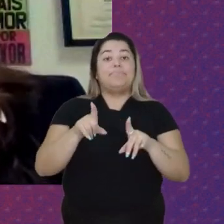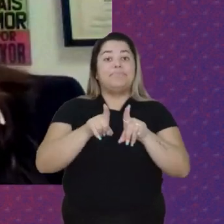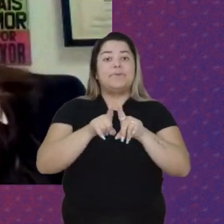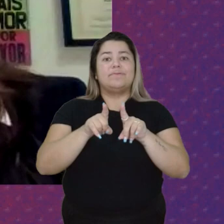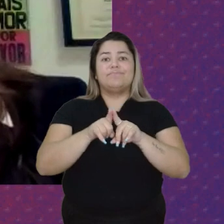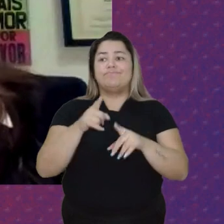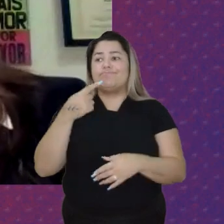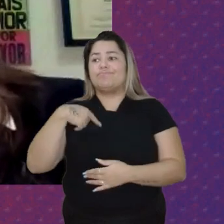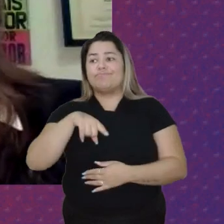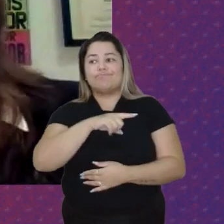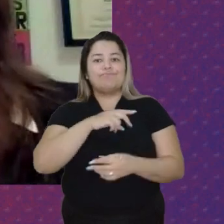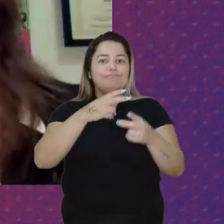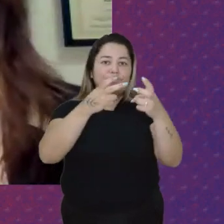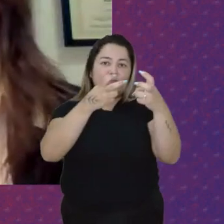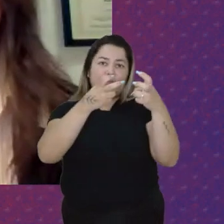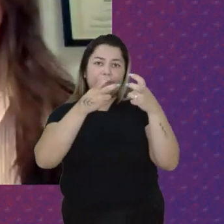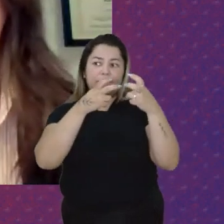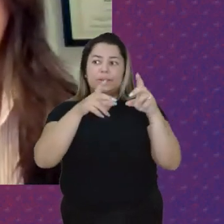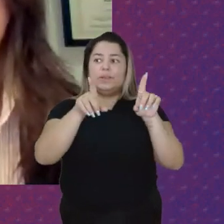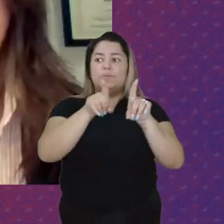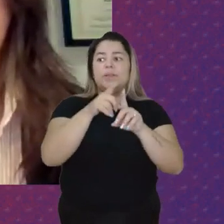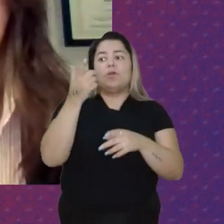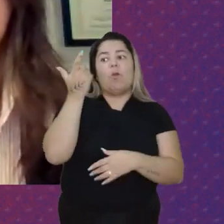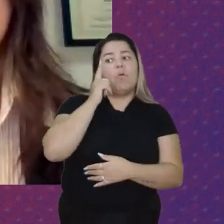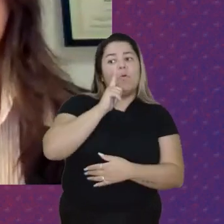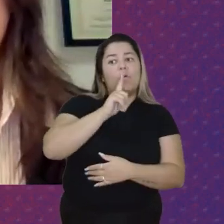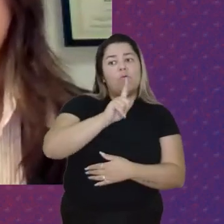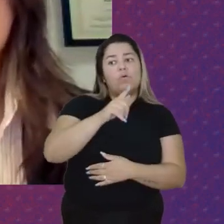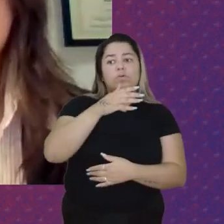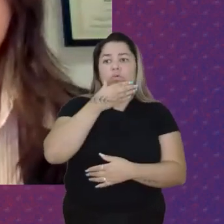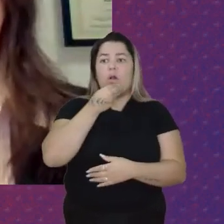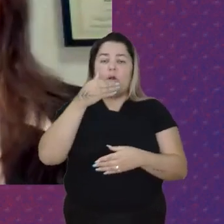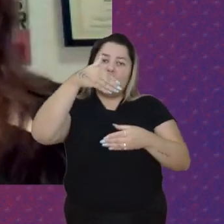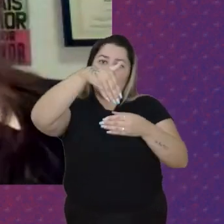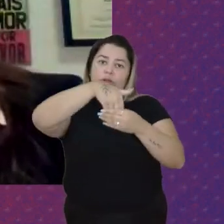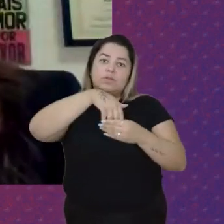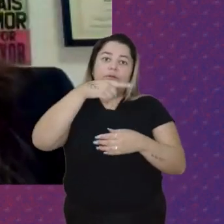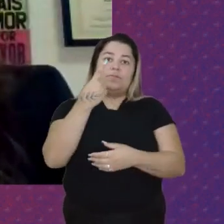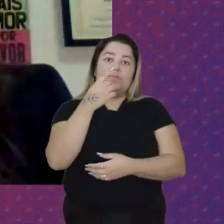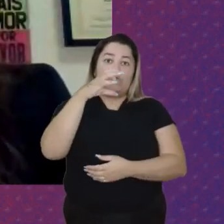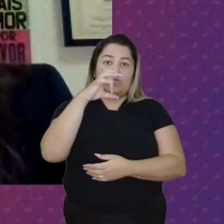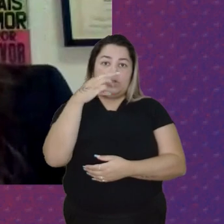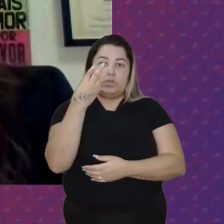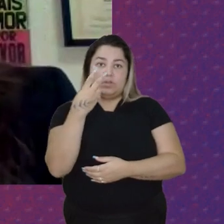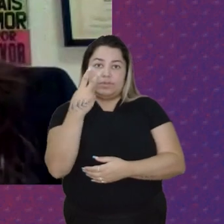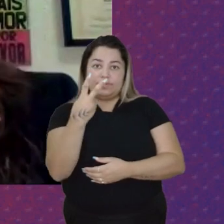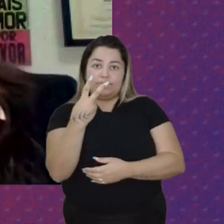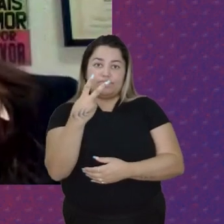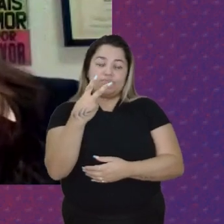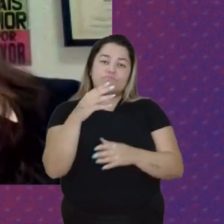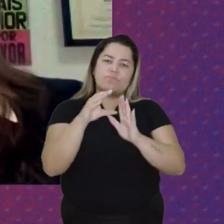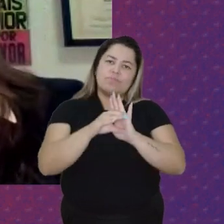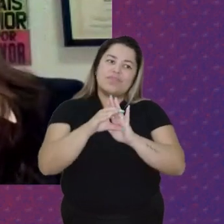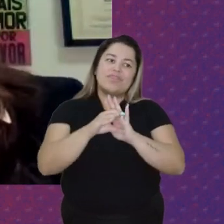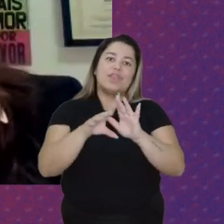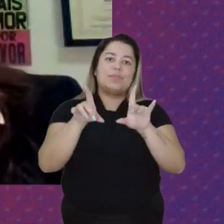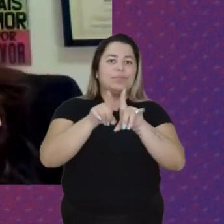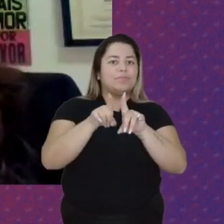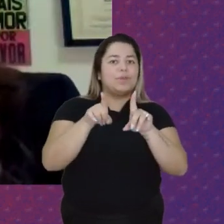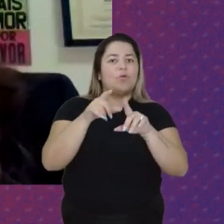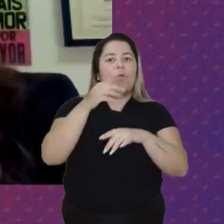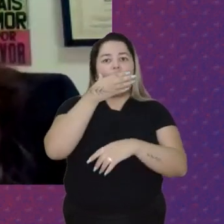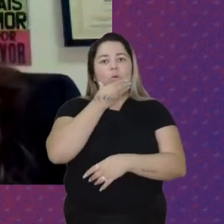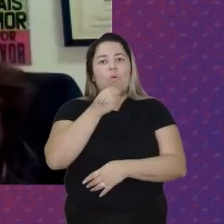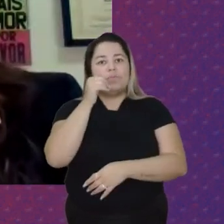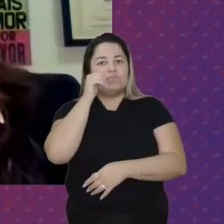que a gente percebe que, apesar da conquista do direito ao voto em 1932, apesar da Constituição Federal sedimentar que homens e